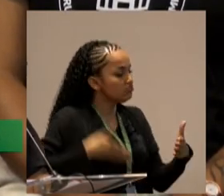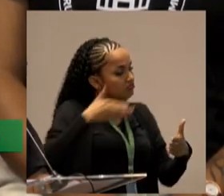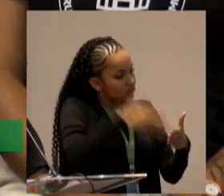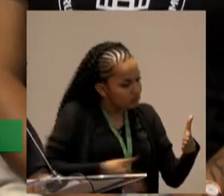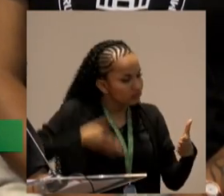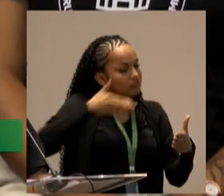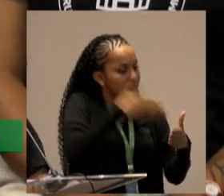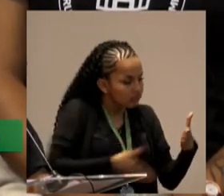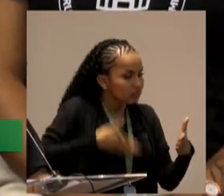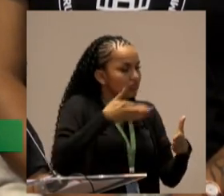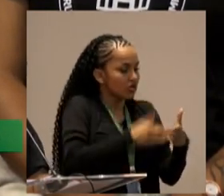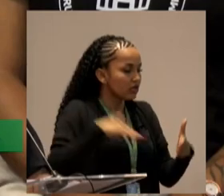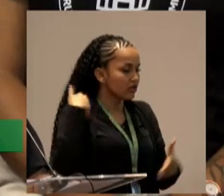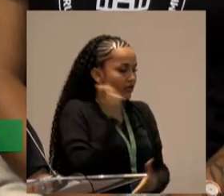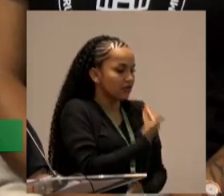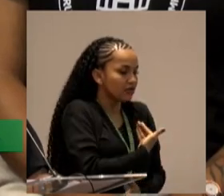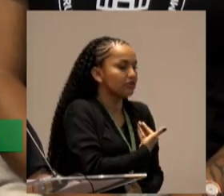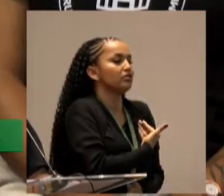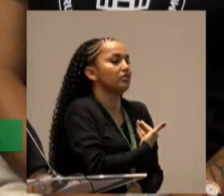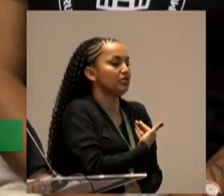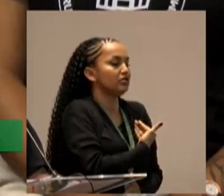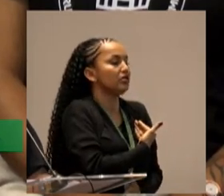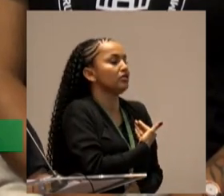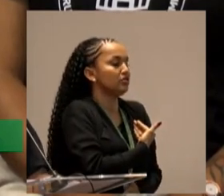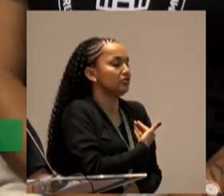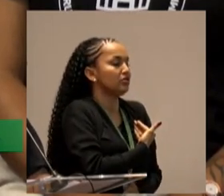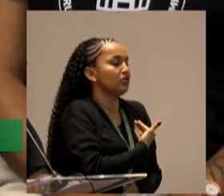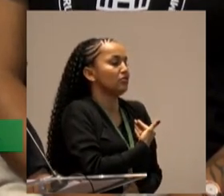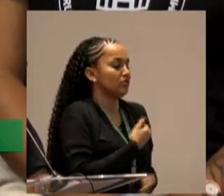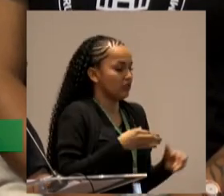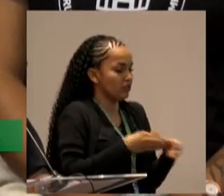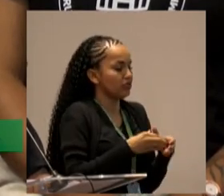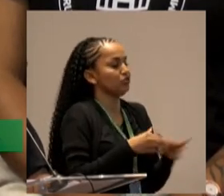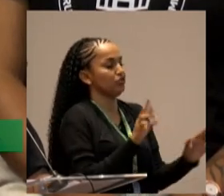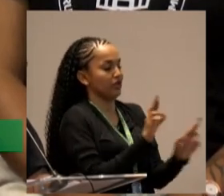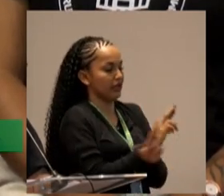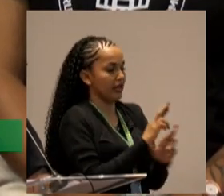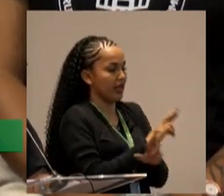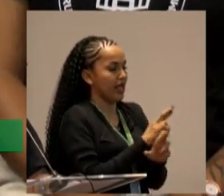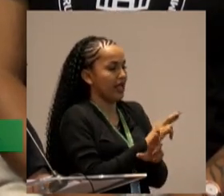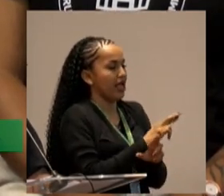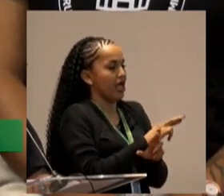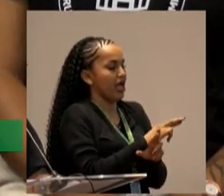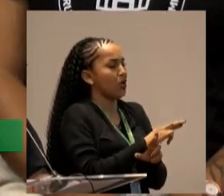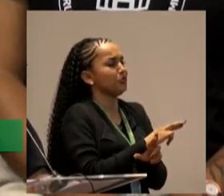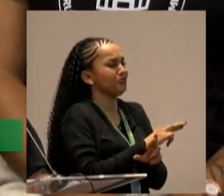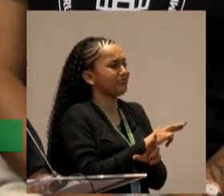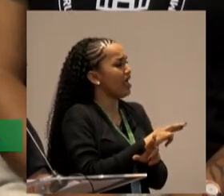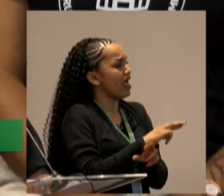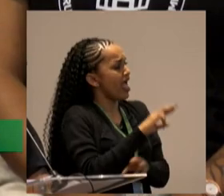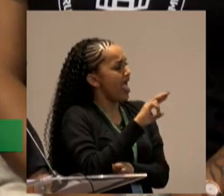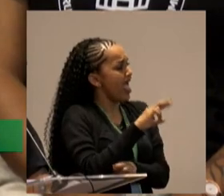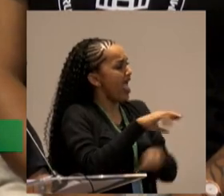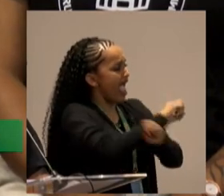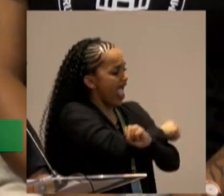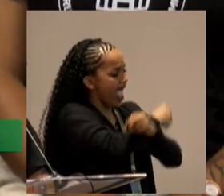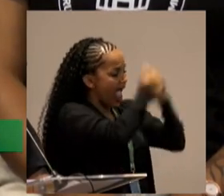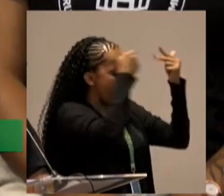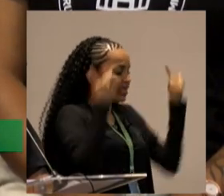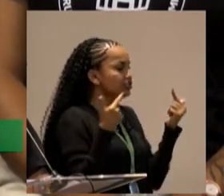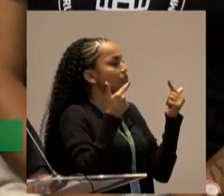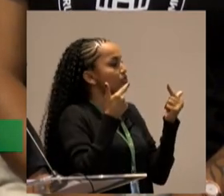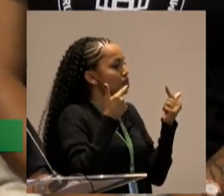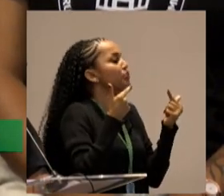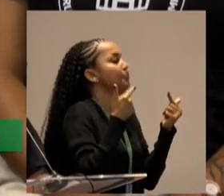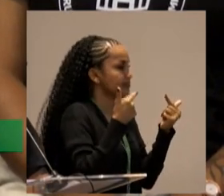tem no programa de educação para as relações étnico-raciais no âmbito da Secretaria de Educação. A Sônia